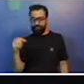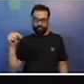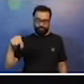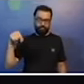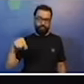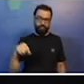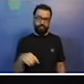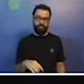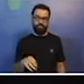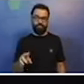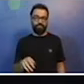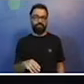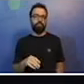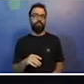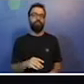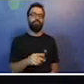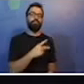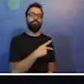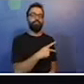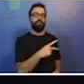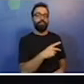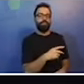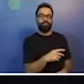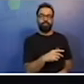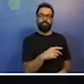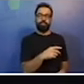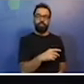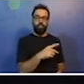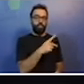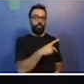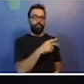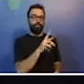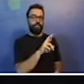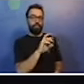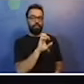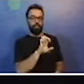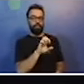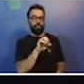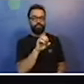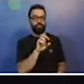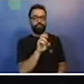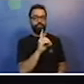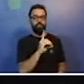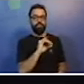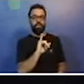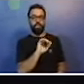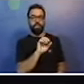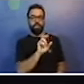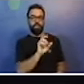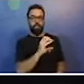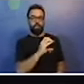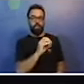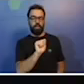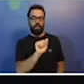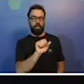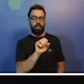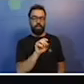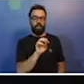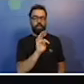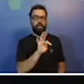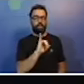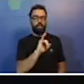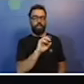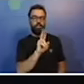Predicativo ou sujeito refere-se à pessoa. Verbo ser concorda com o termo que se